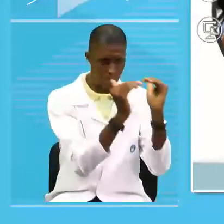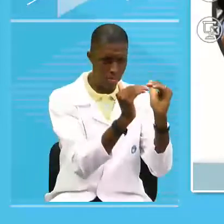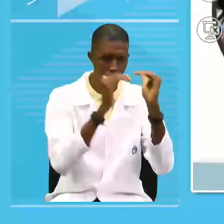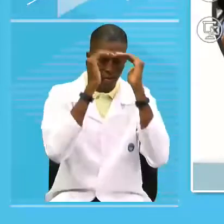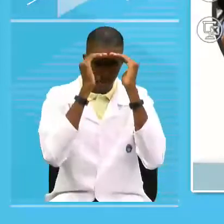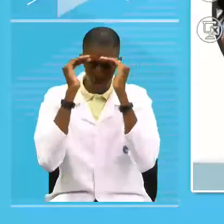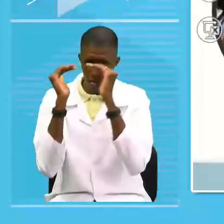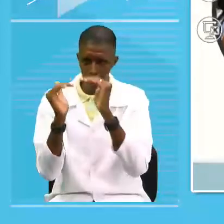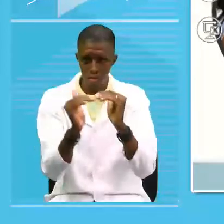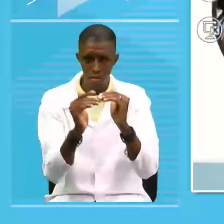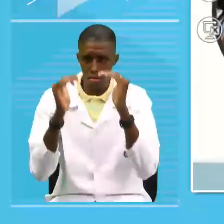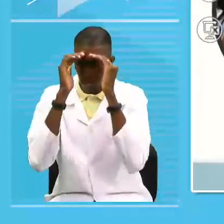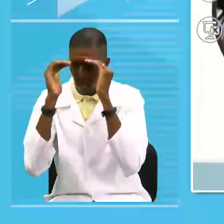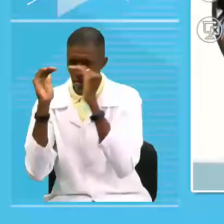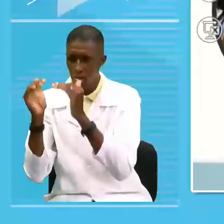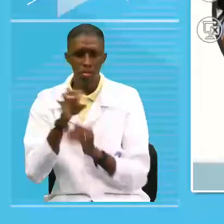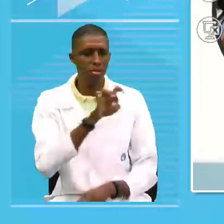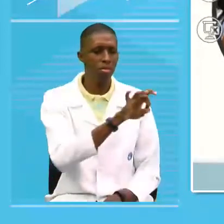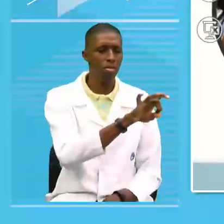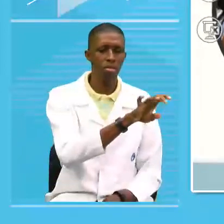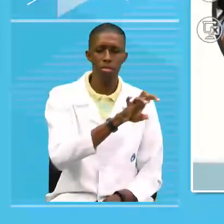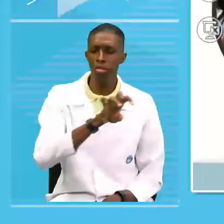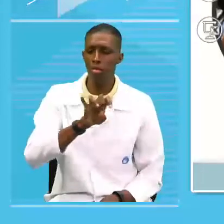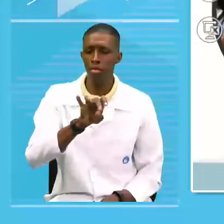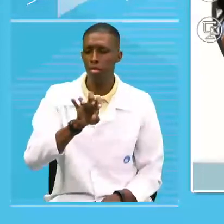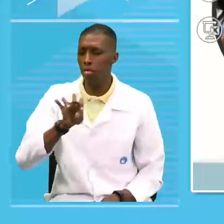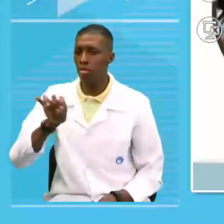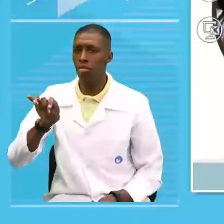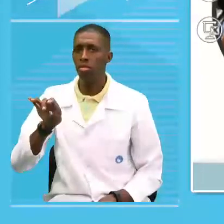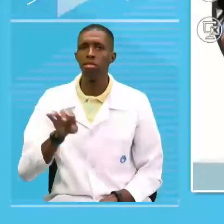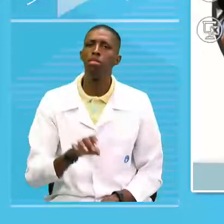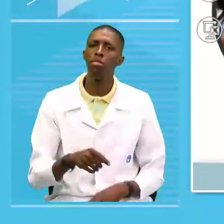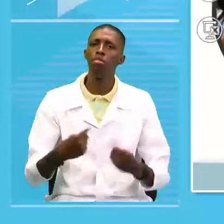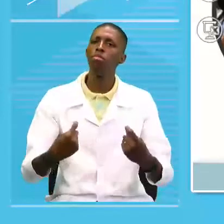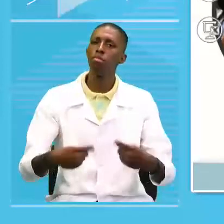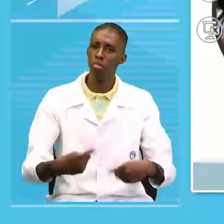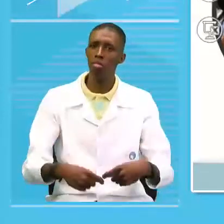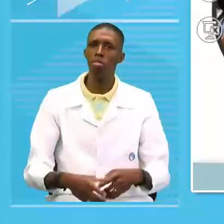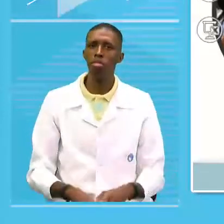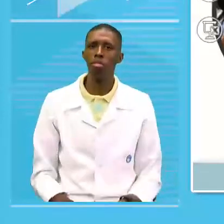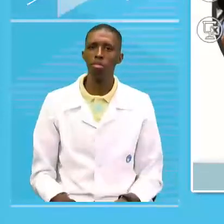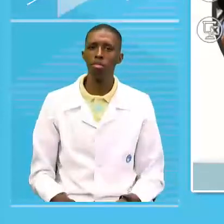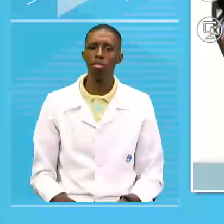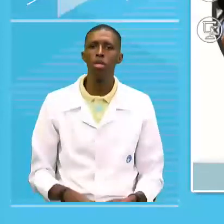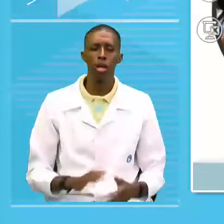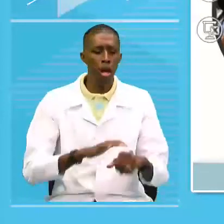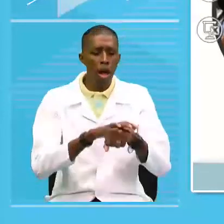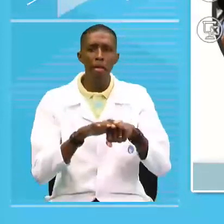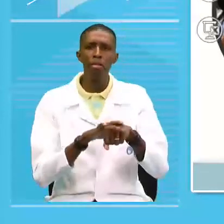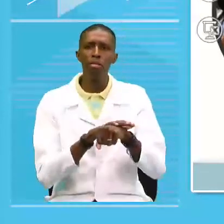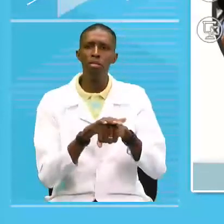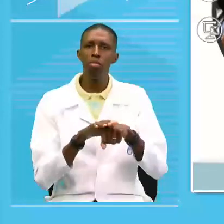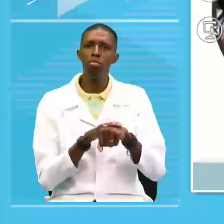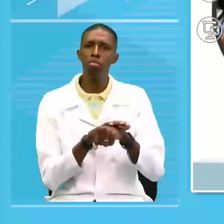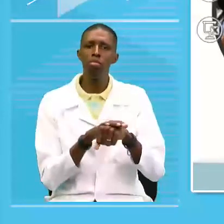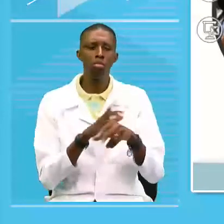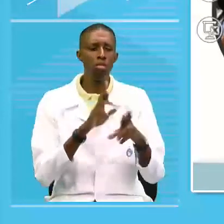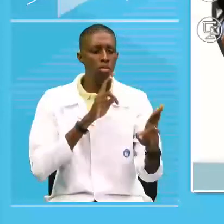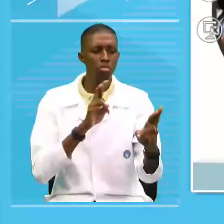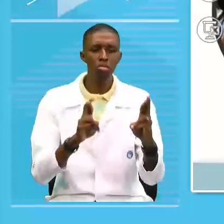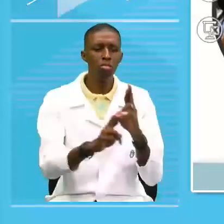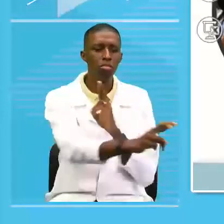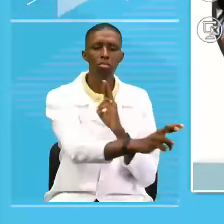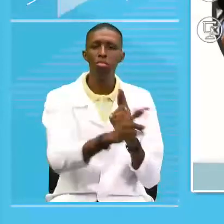Olha o terceiro conceito aprender a conviver né dentro da escola a gente também aprende